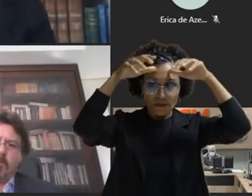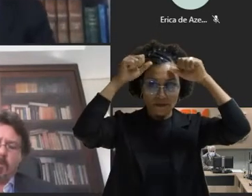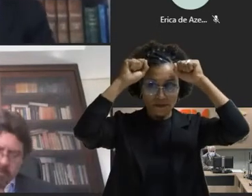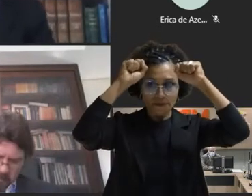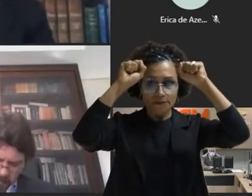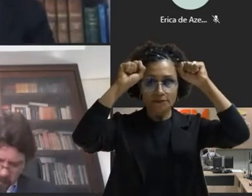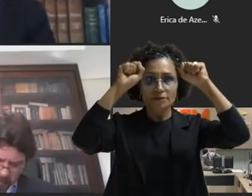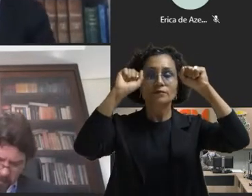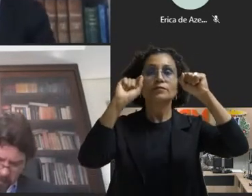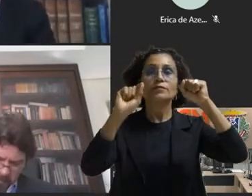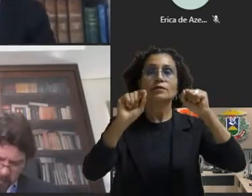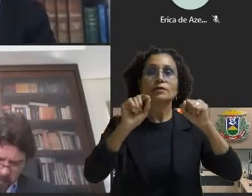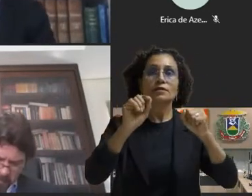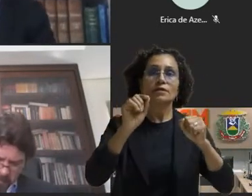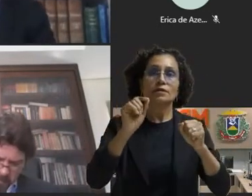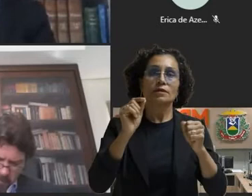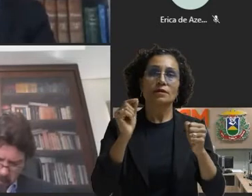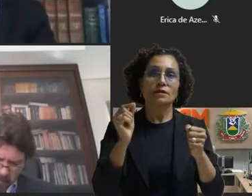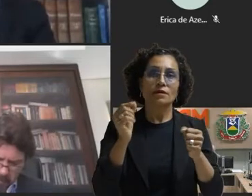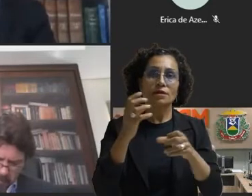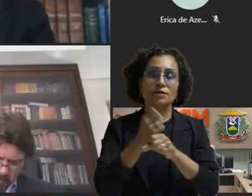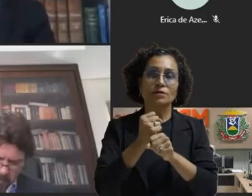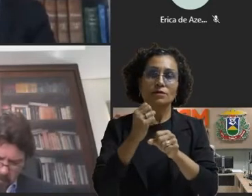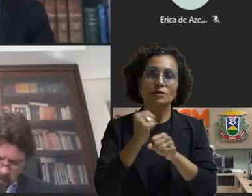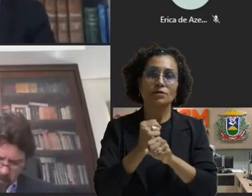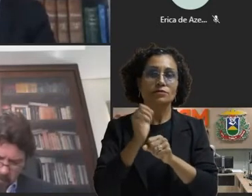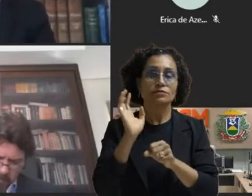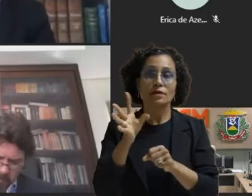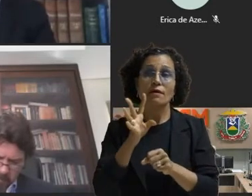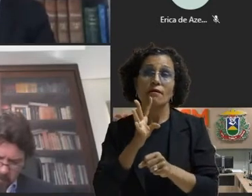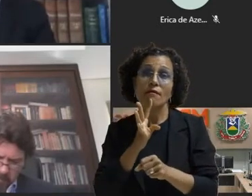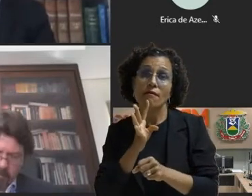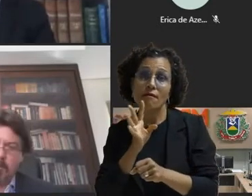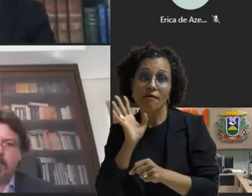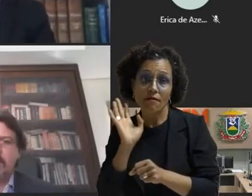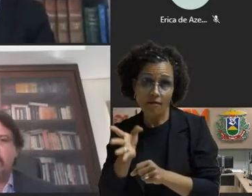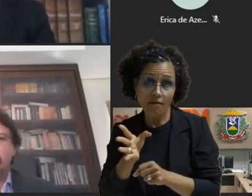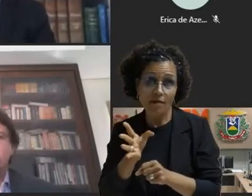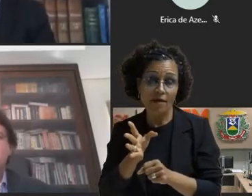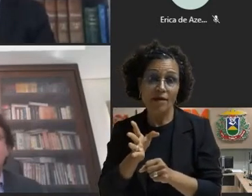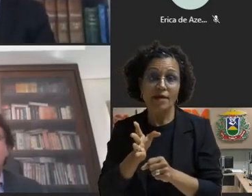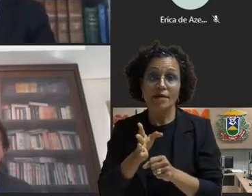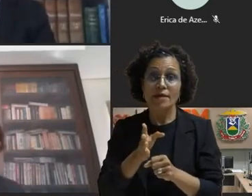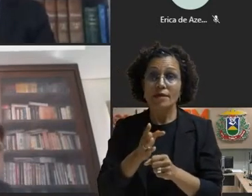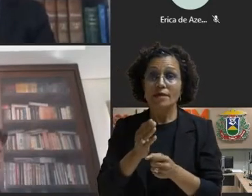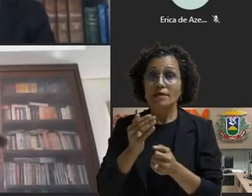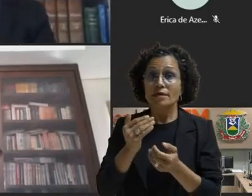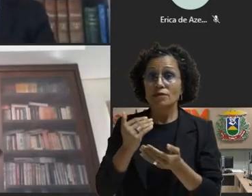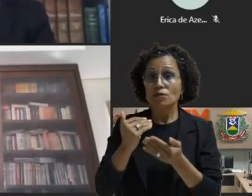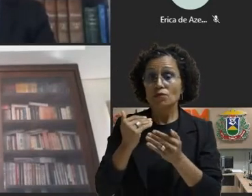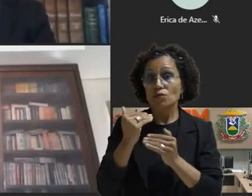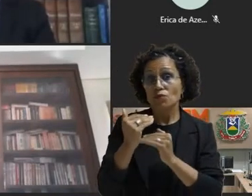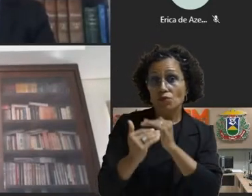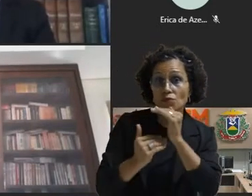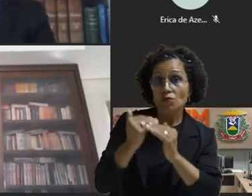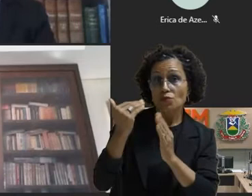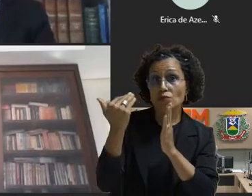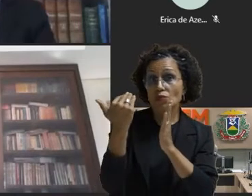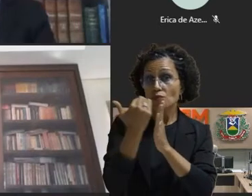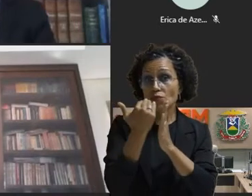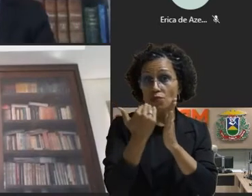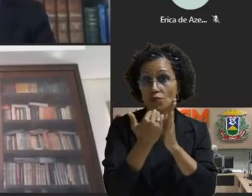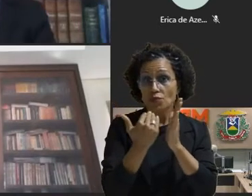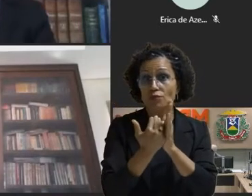eles reconhecem que o procedimento foi irregular. Porém, eles falam